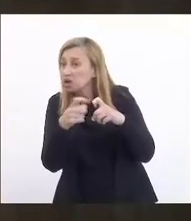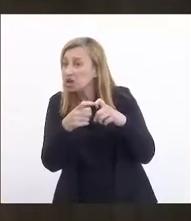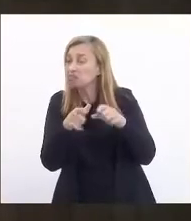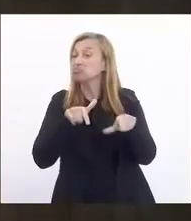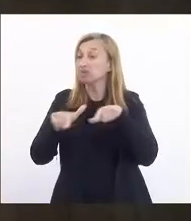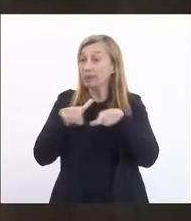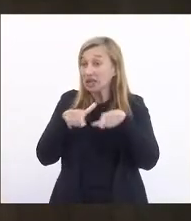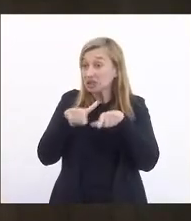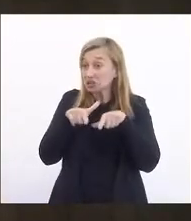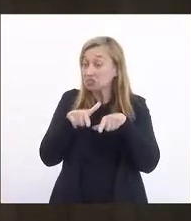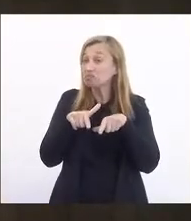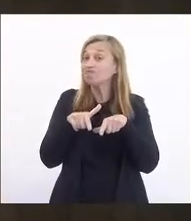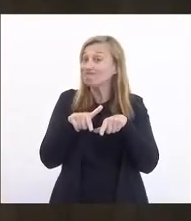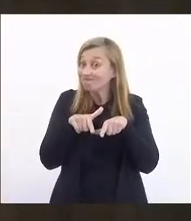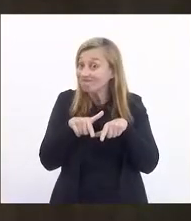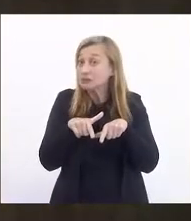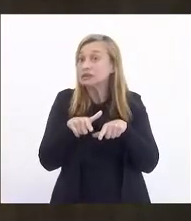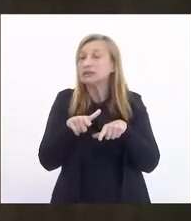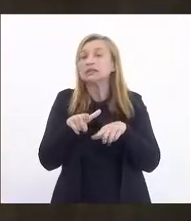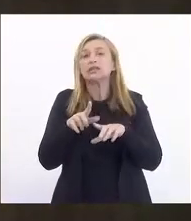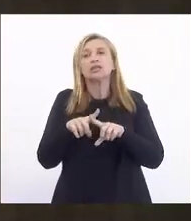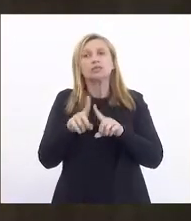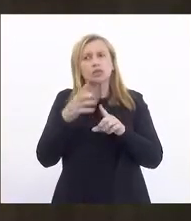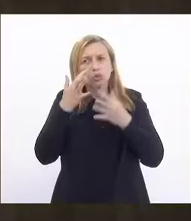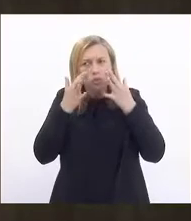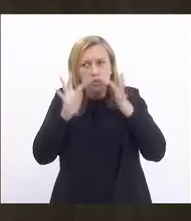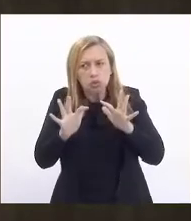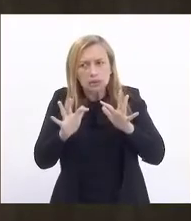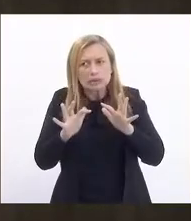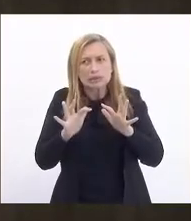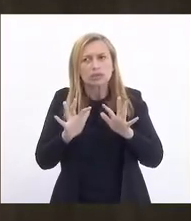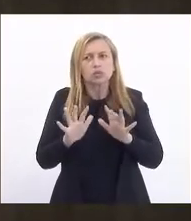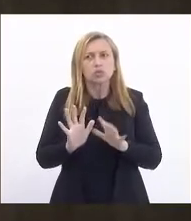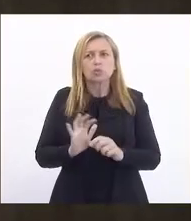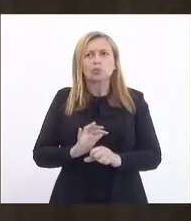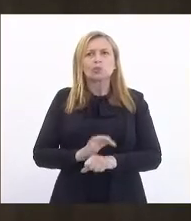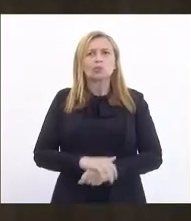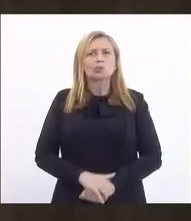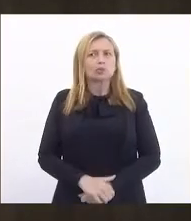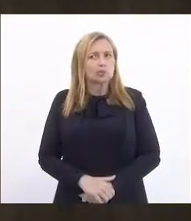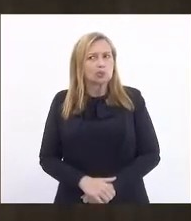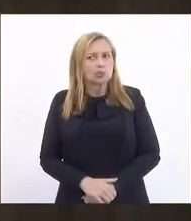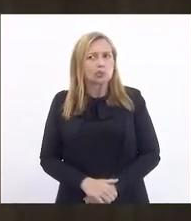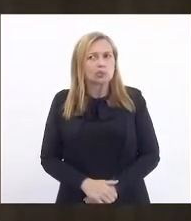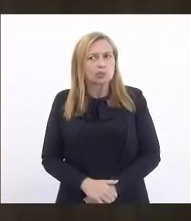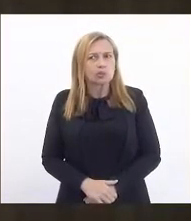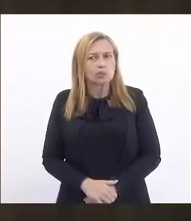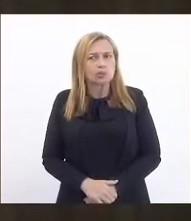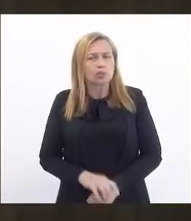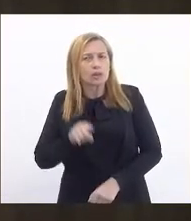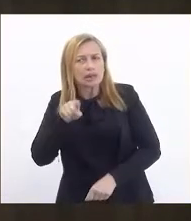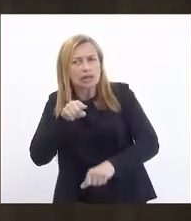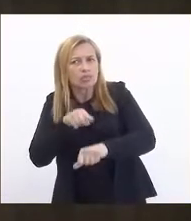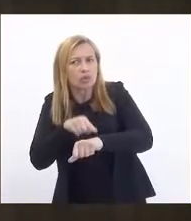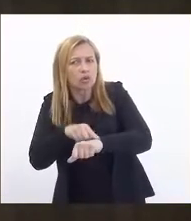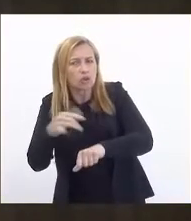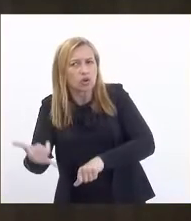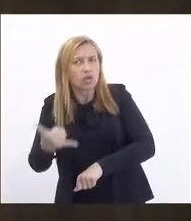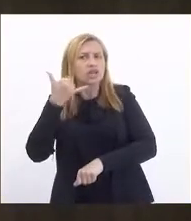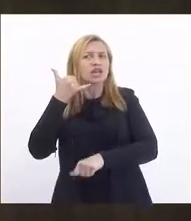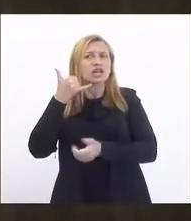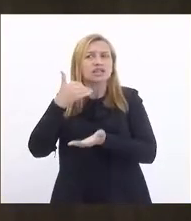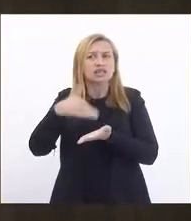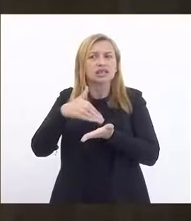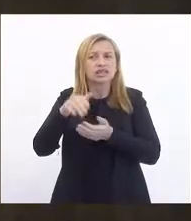trabalhando mas uma coisa me chamou muita atenção e naquele momento eu liguei para o secretário